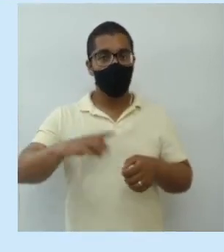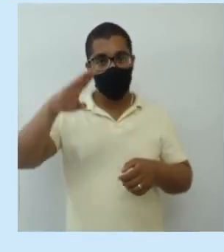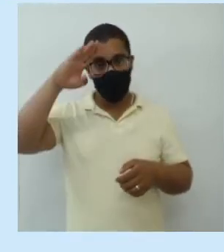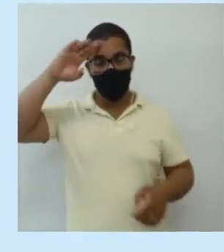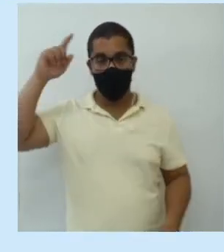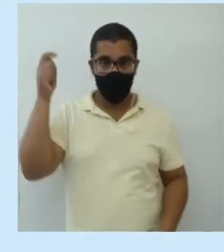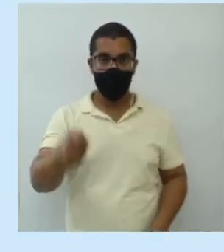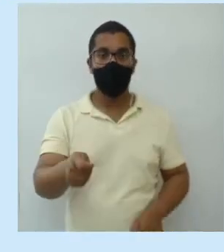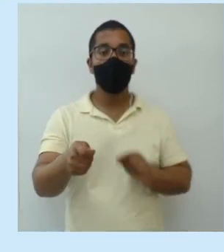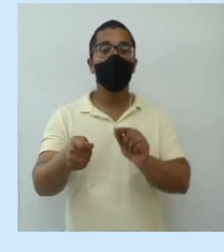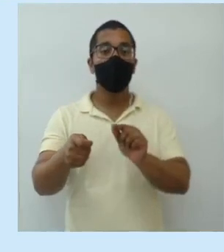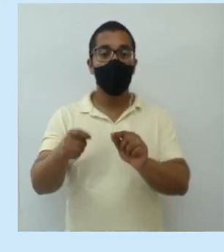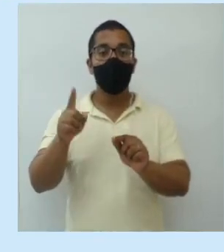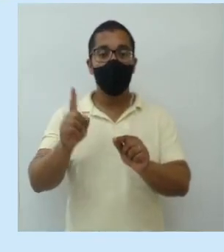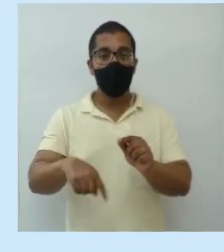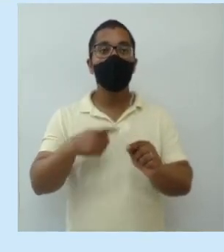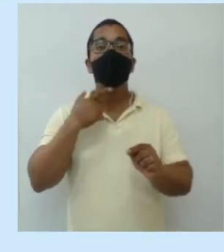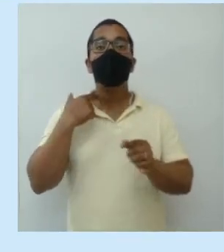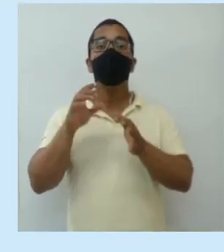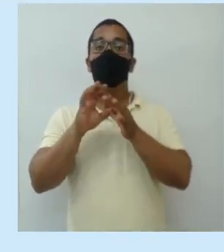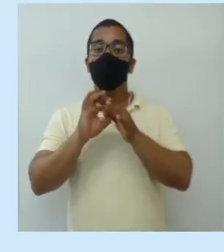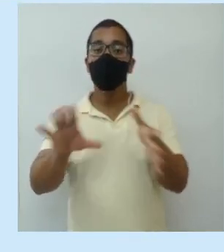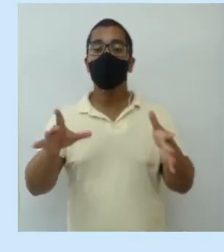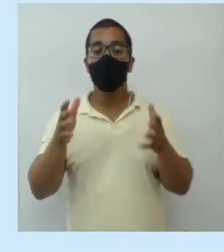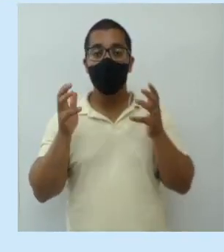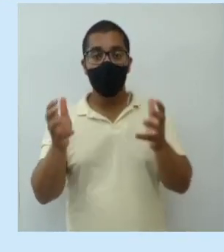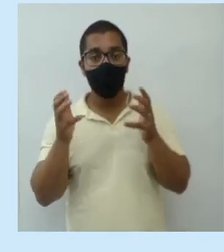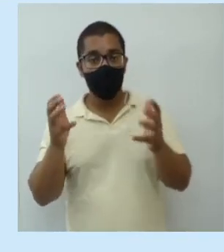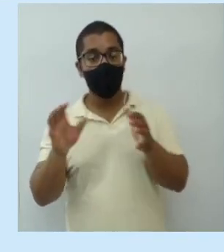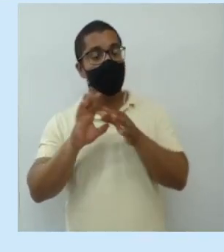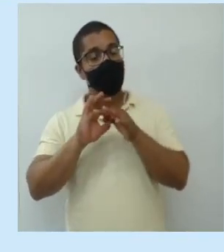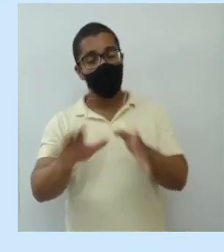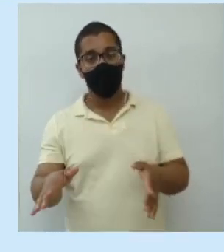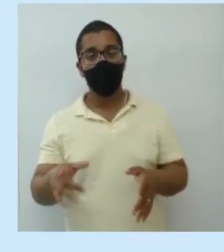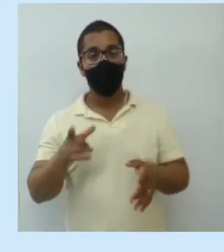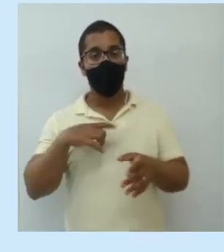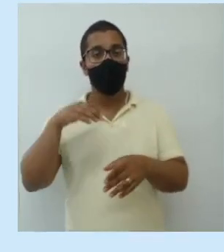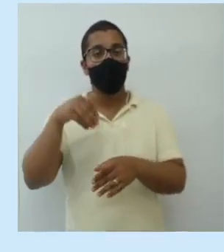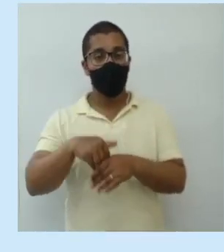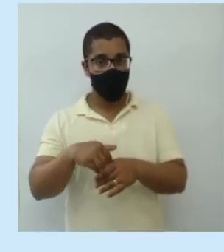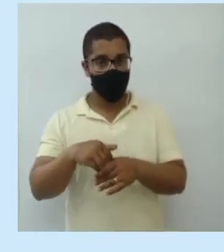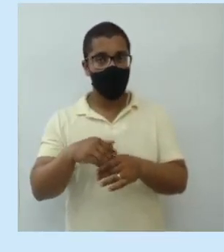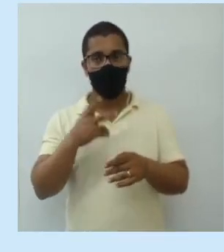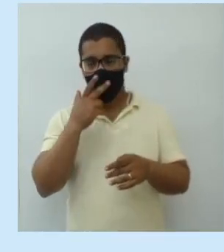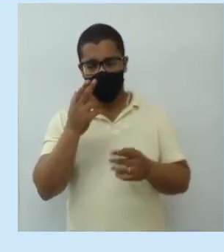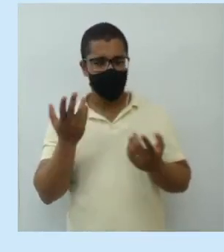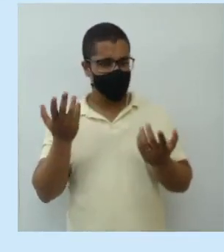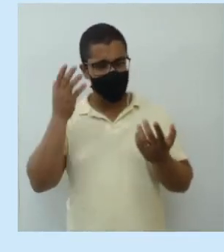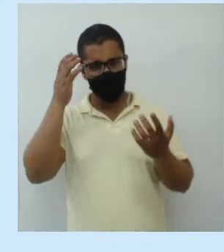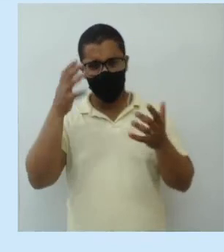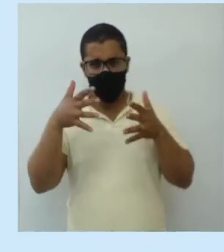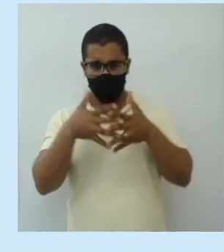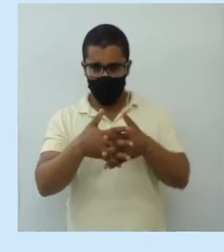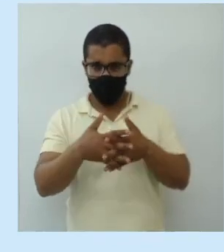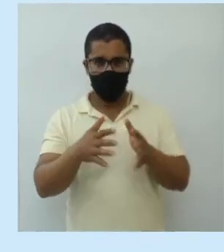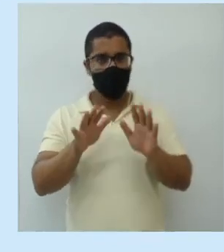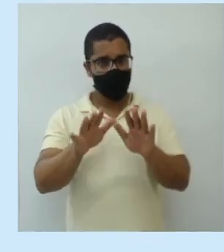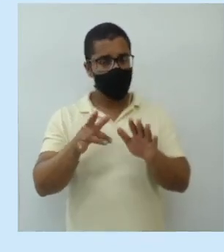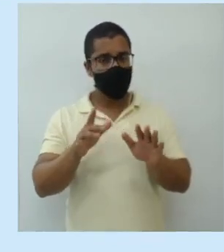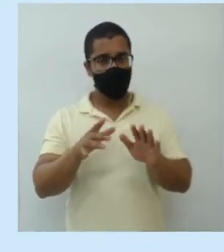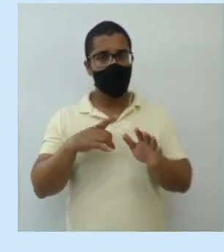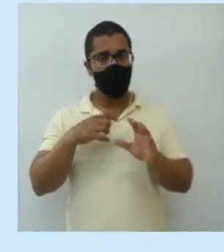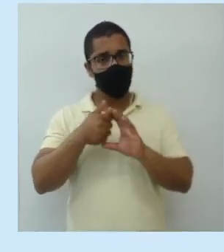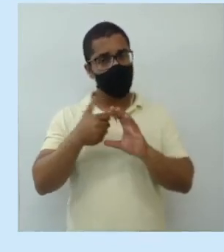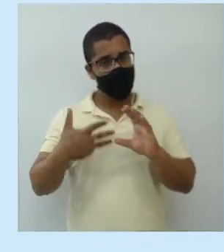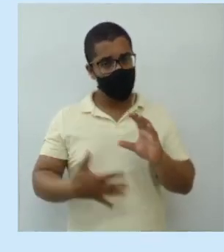militares, eles pedem em nome da liberdade, né? Eles pedem em nome da democracia. Parece contraditório, mas é uma